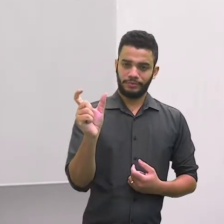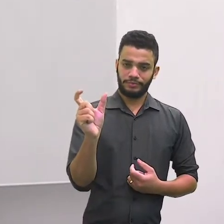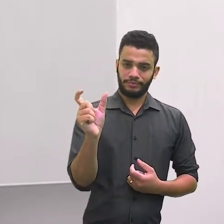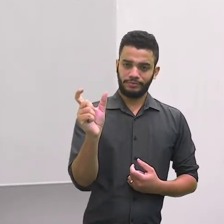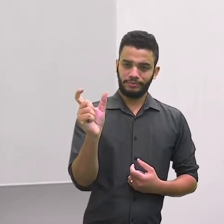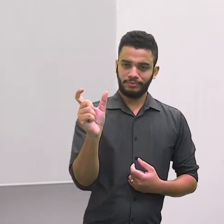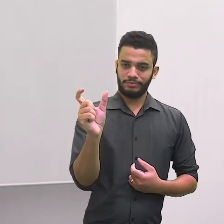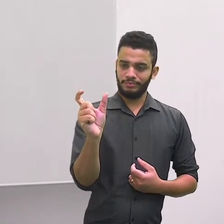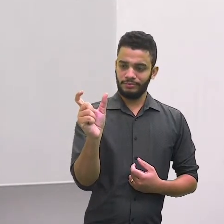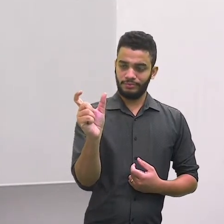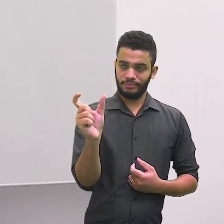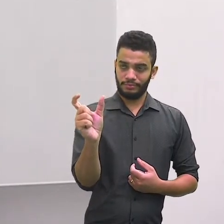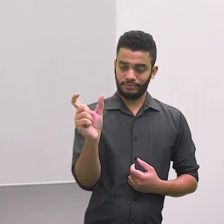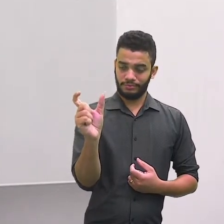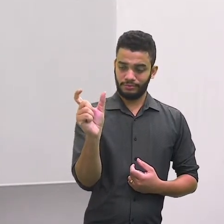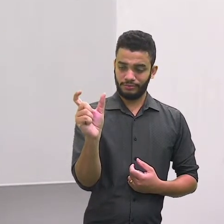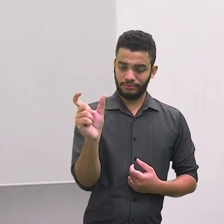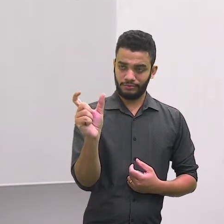Sua palavra é...